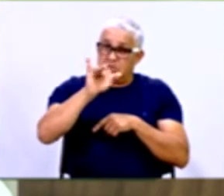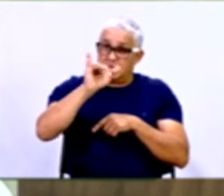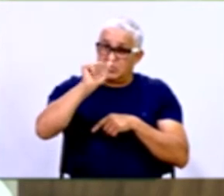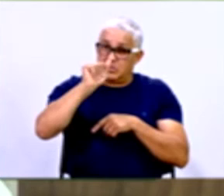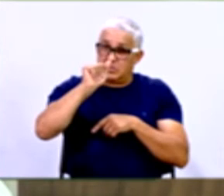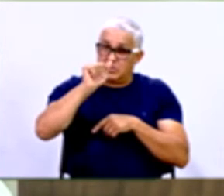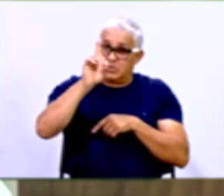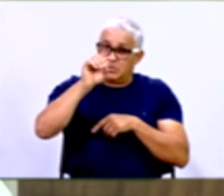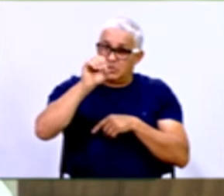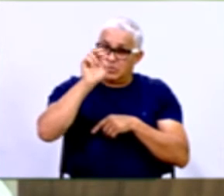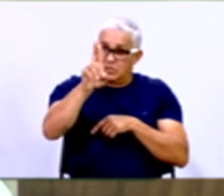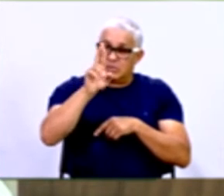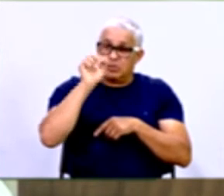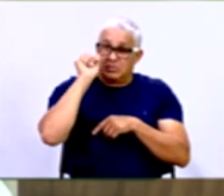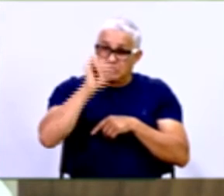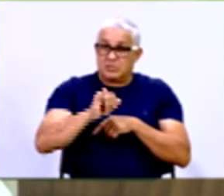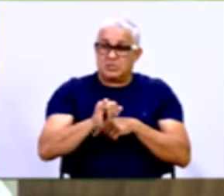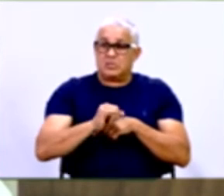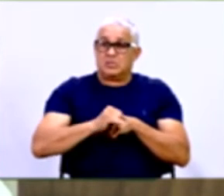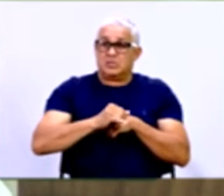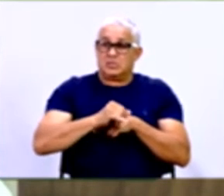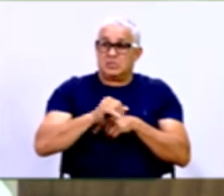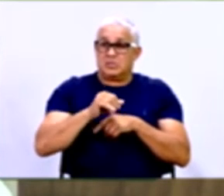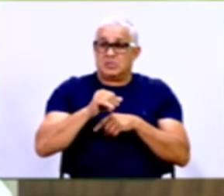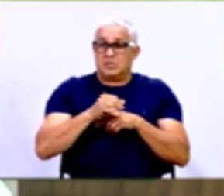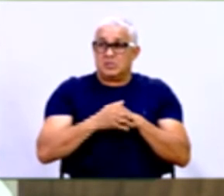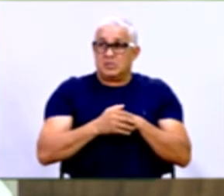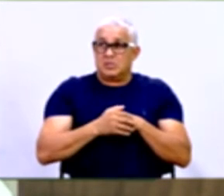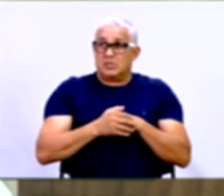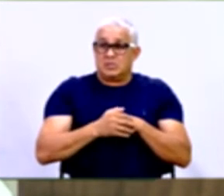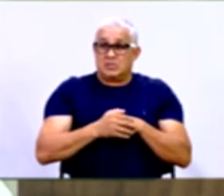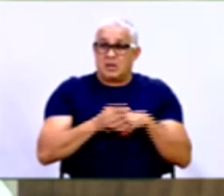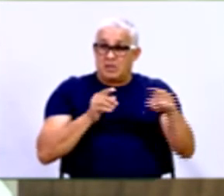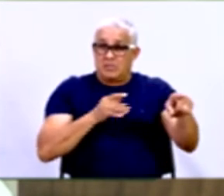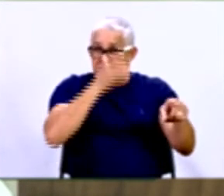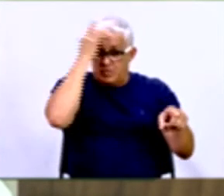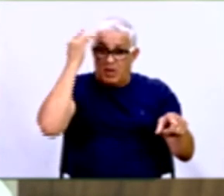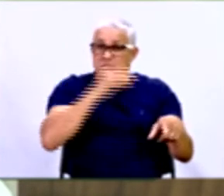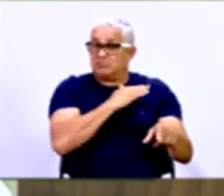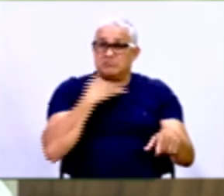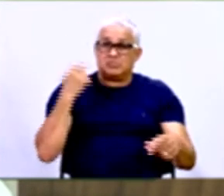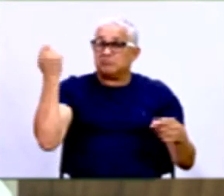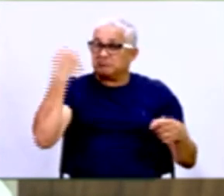dele. Se o beneficiário que necessitava desses cuidados especiais faleceu, não é necessário